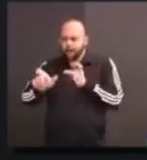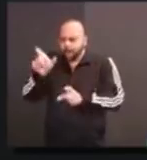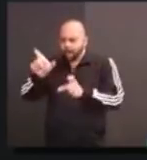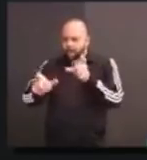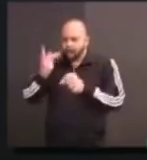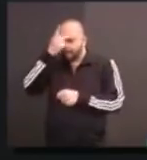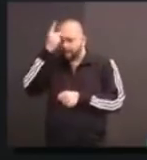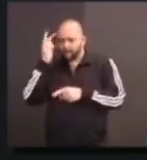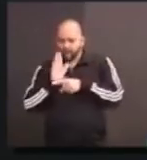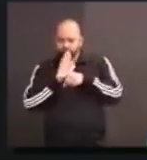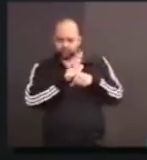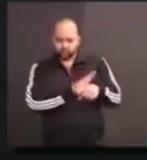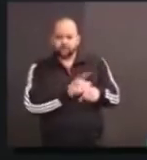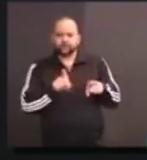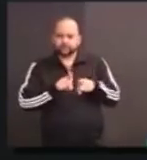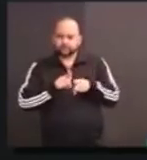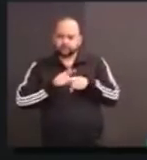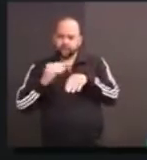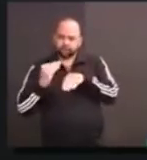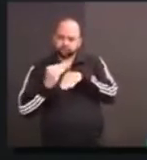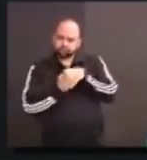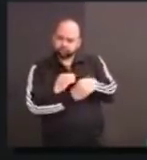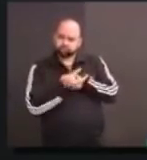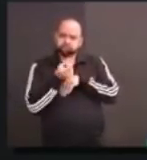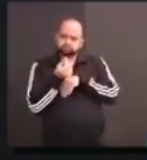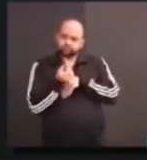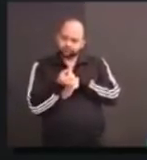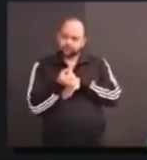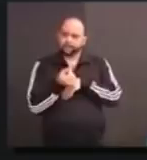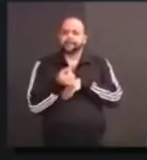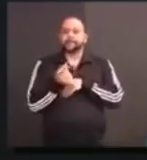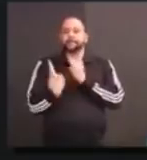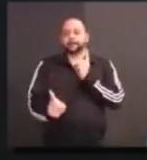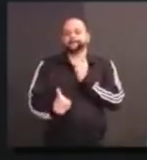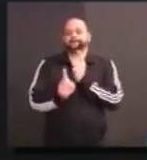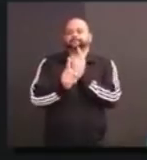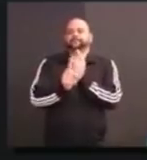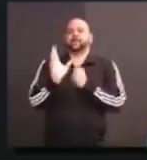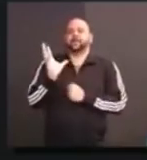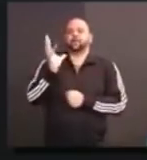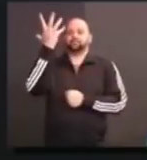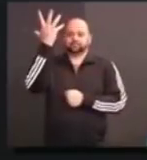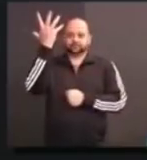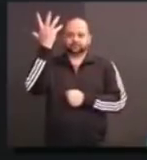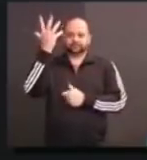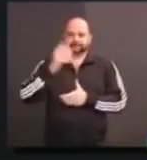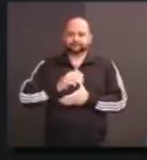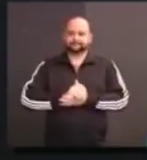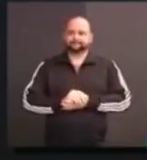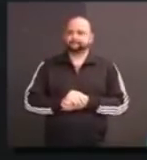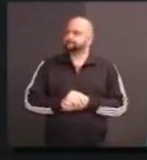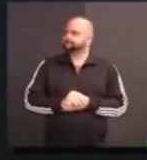inclusive financeiramente, para que este encontro acontecesse.